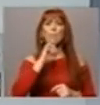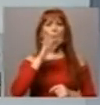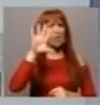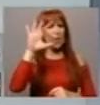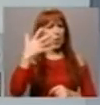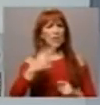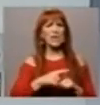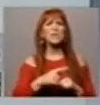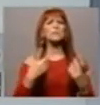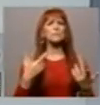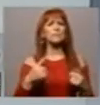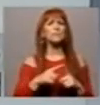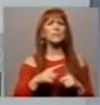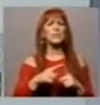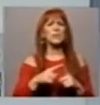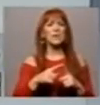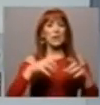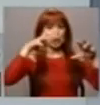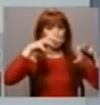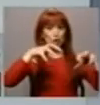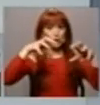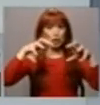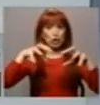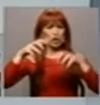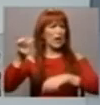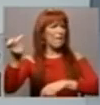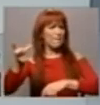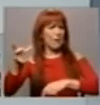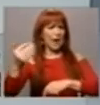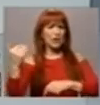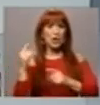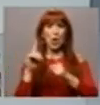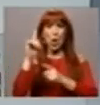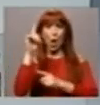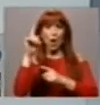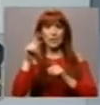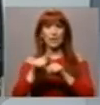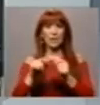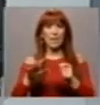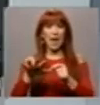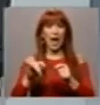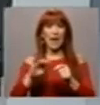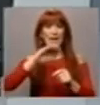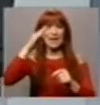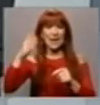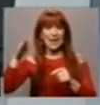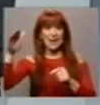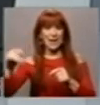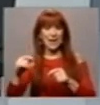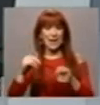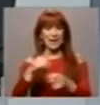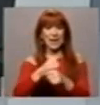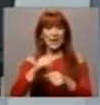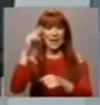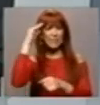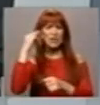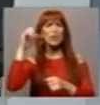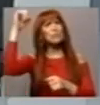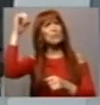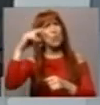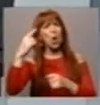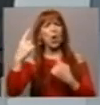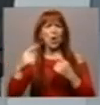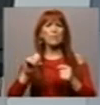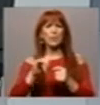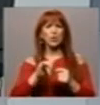de ocorrência de aguaceiros fracos nas encostas norte e nas zonas mais altas da Ilha da Madeira, algumas abertas na parte